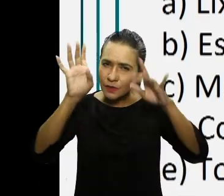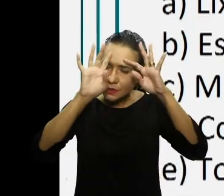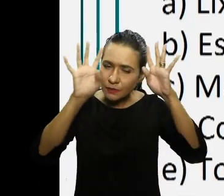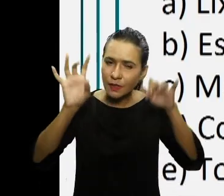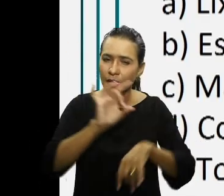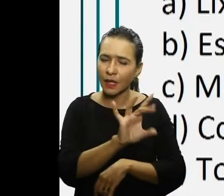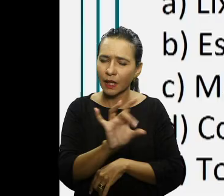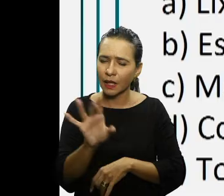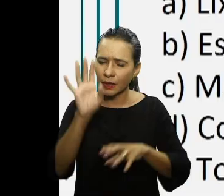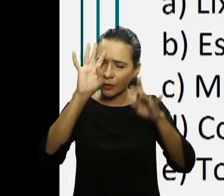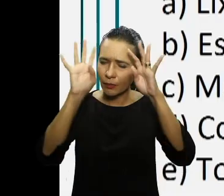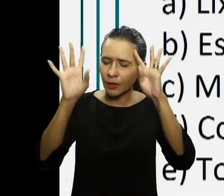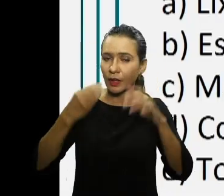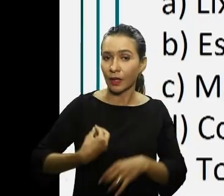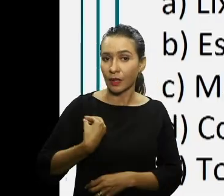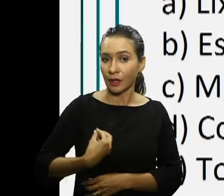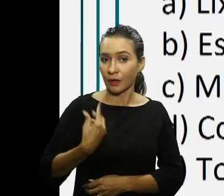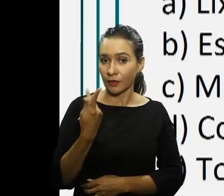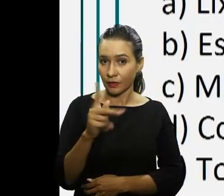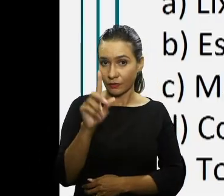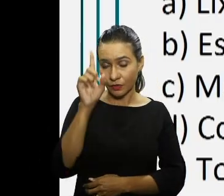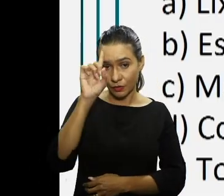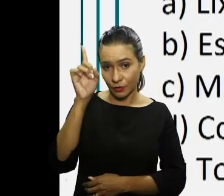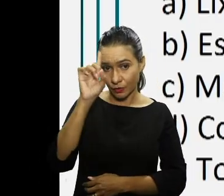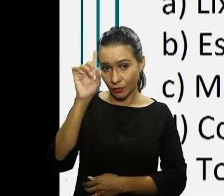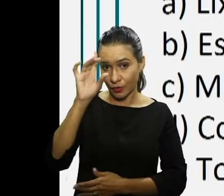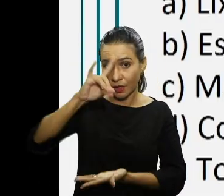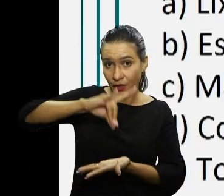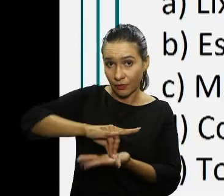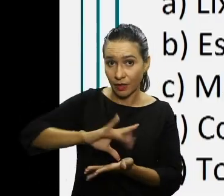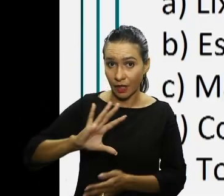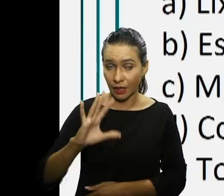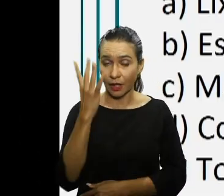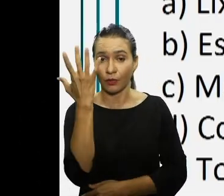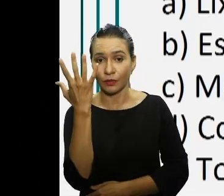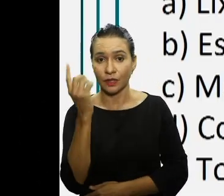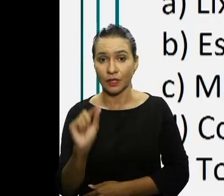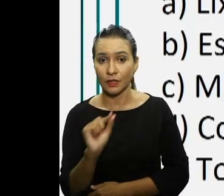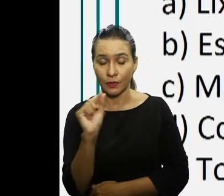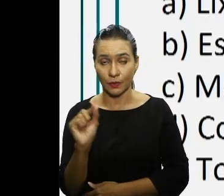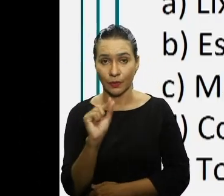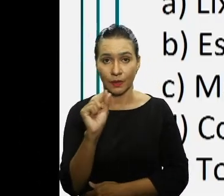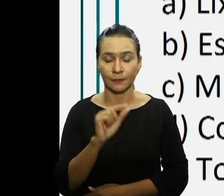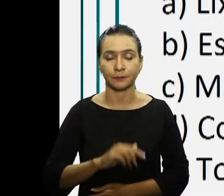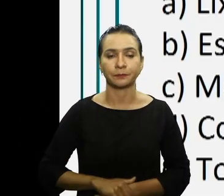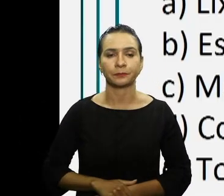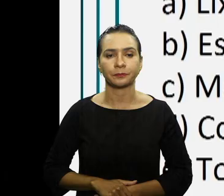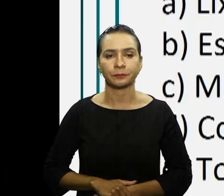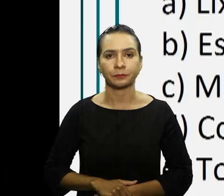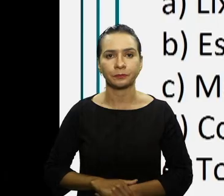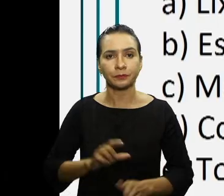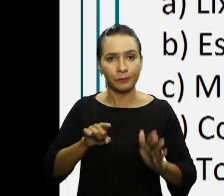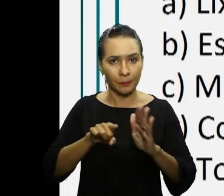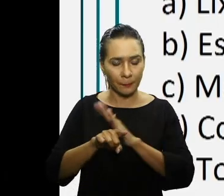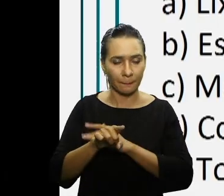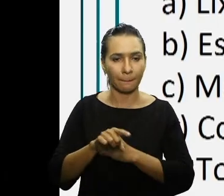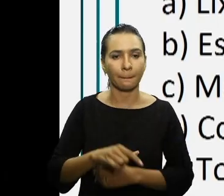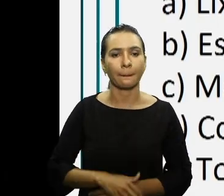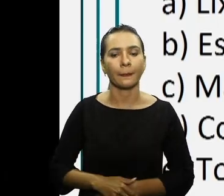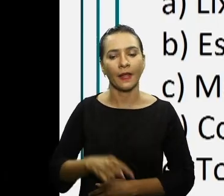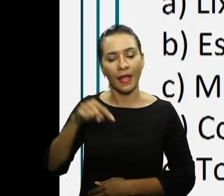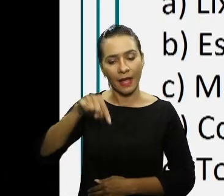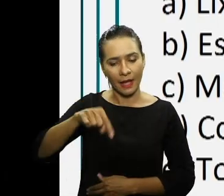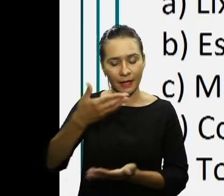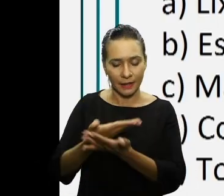no, no na realidade de vocês, né? Então a questão é a seguinte: nesta aula você estudou